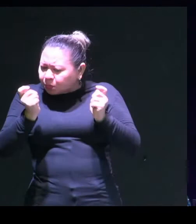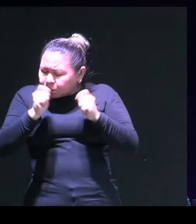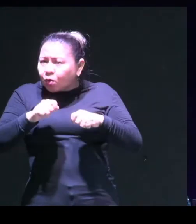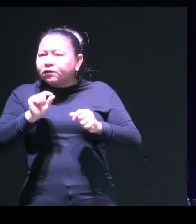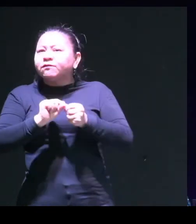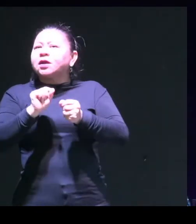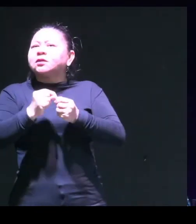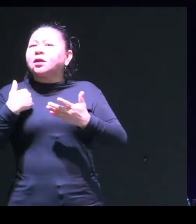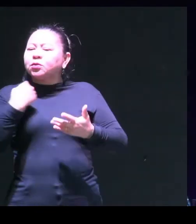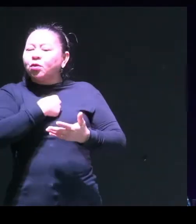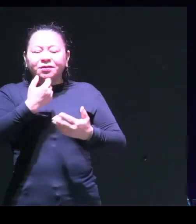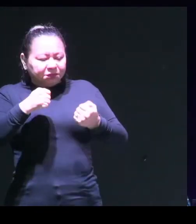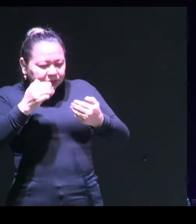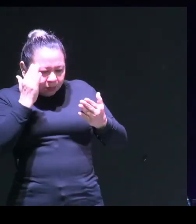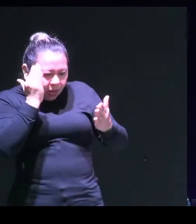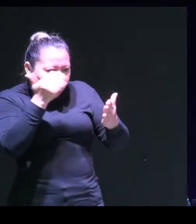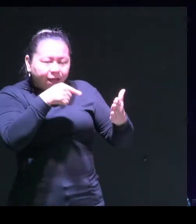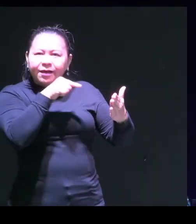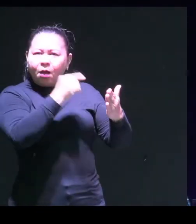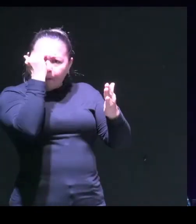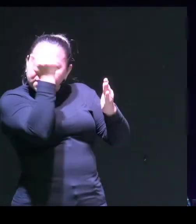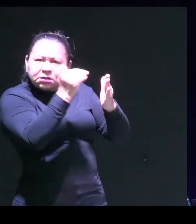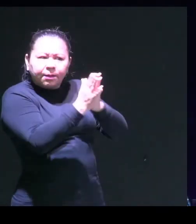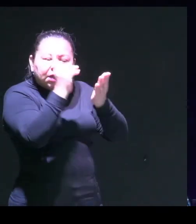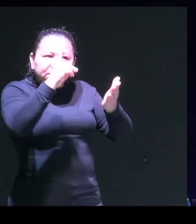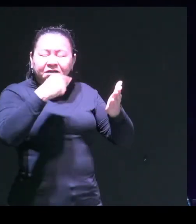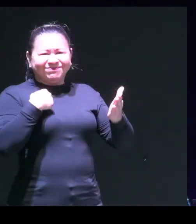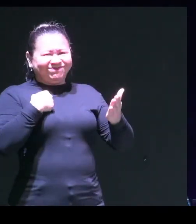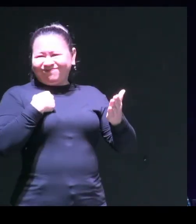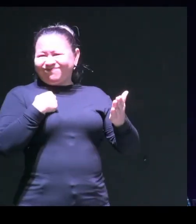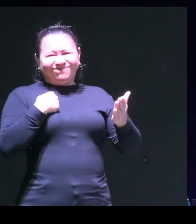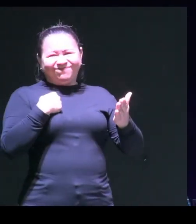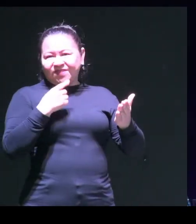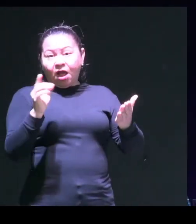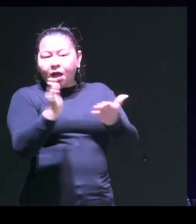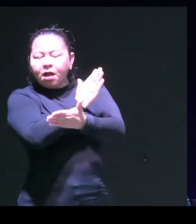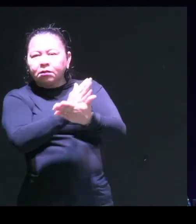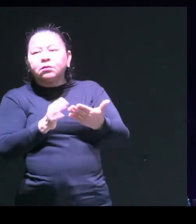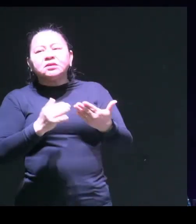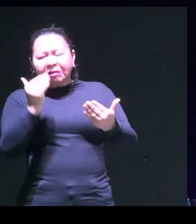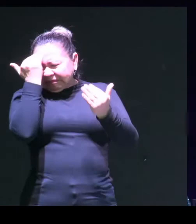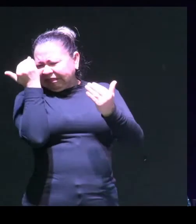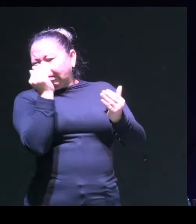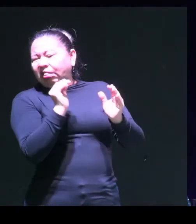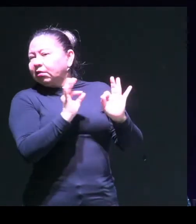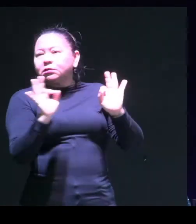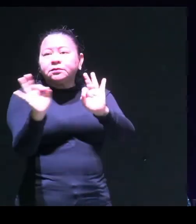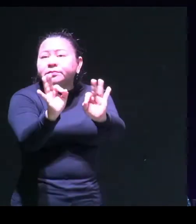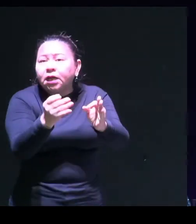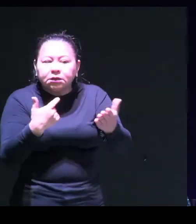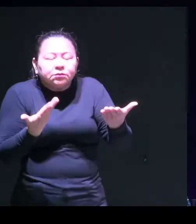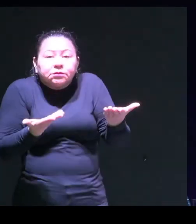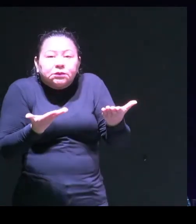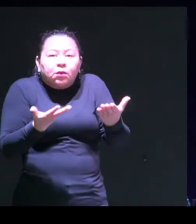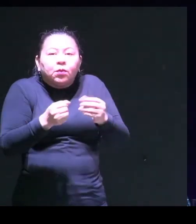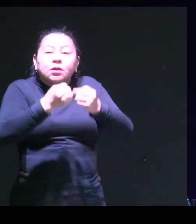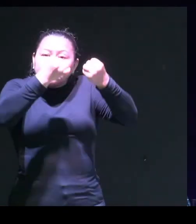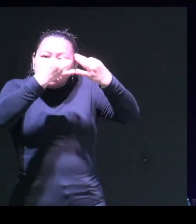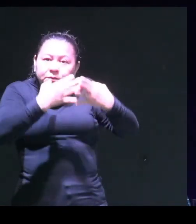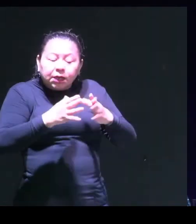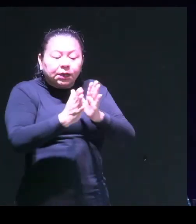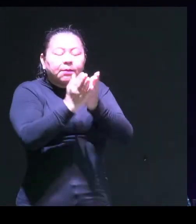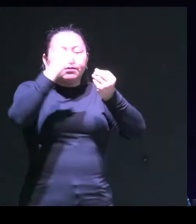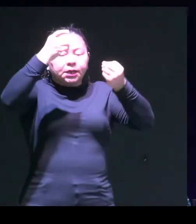possível fazer, nós temos que fazer. Isso é muito importante. Jesus está voltando. Em 1 Coríntios, capítulo 15,